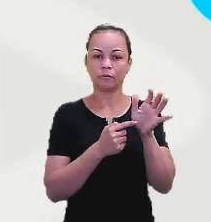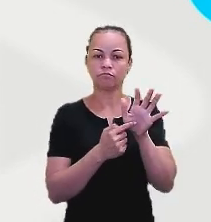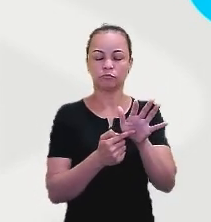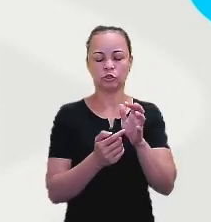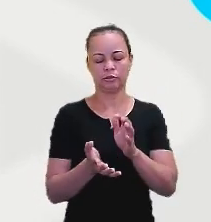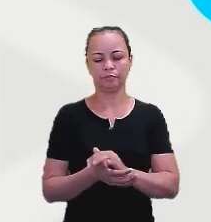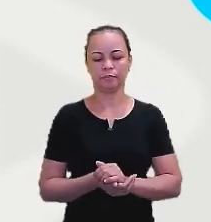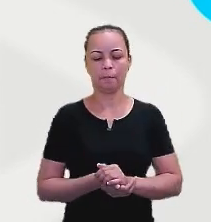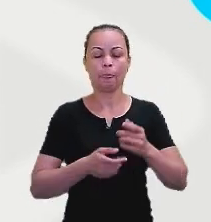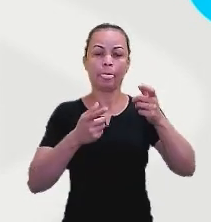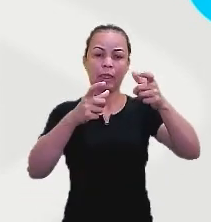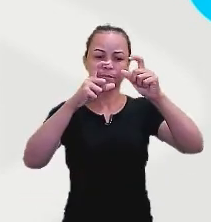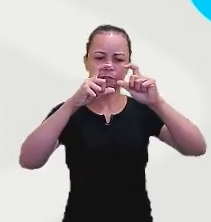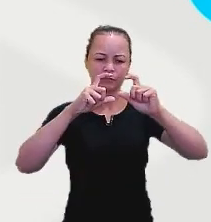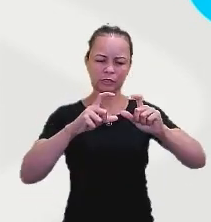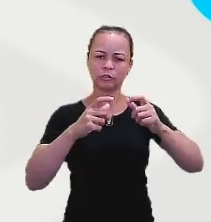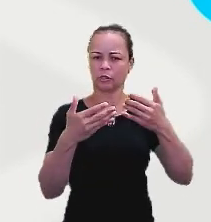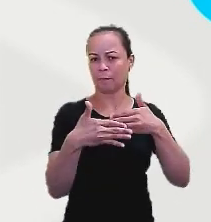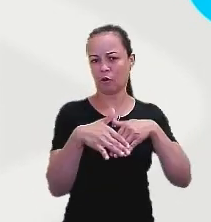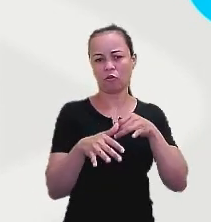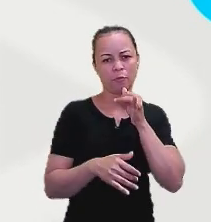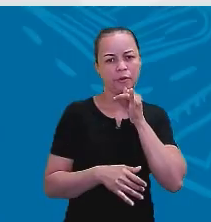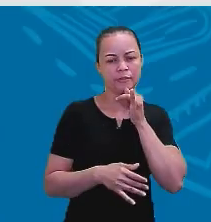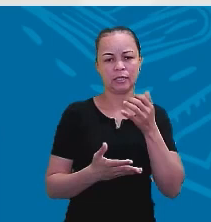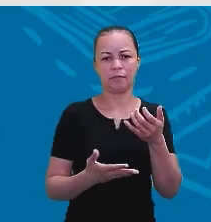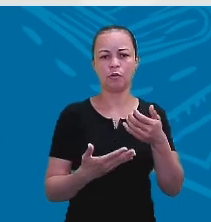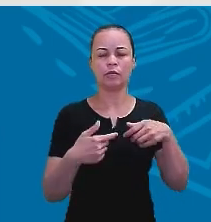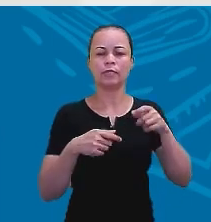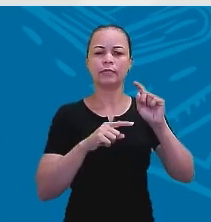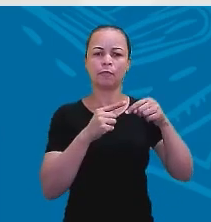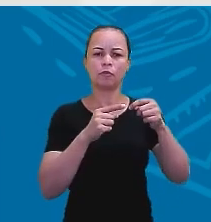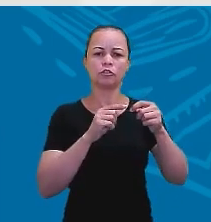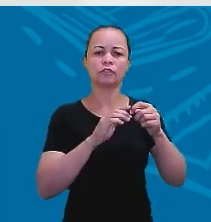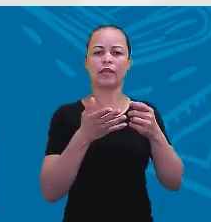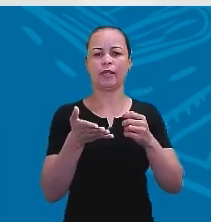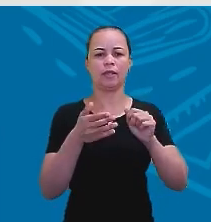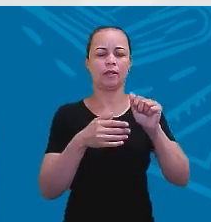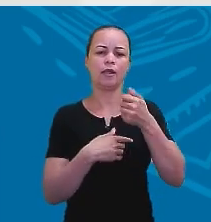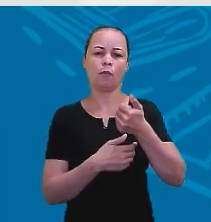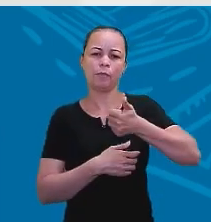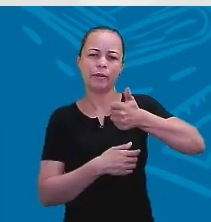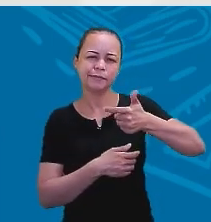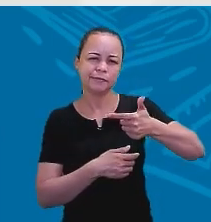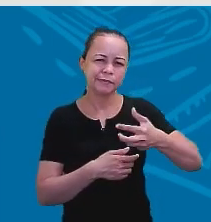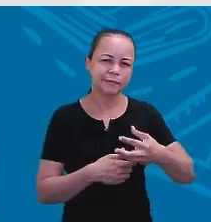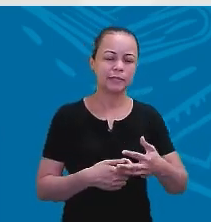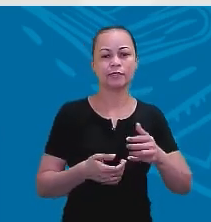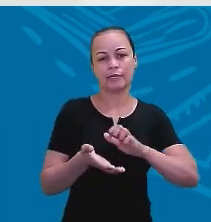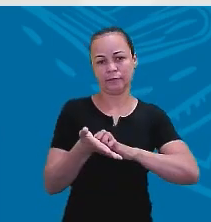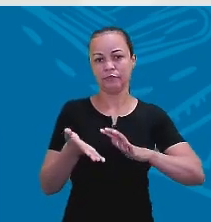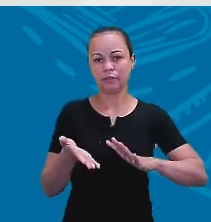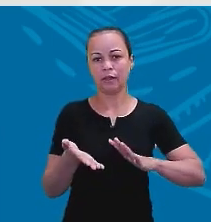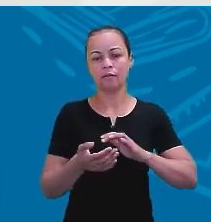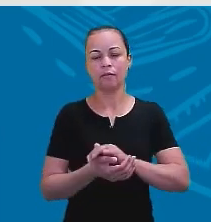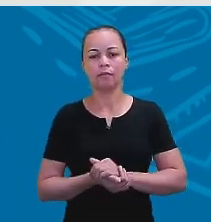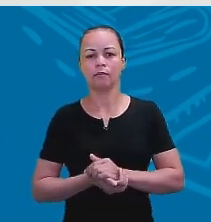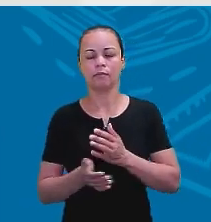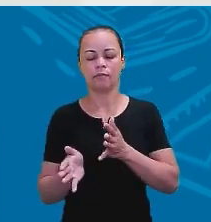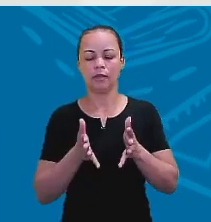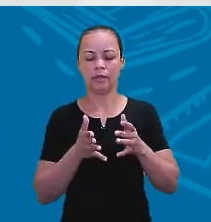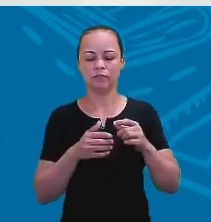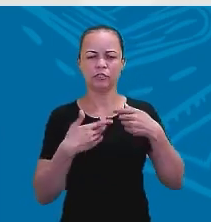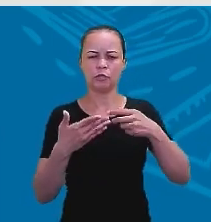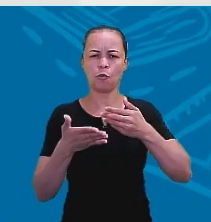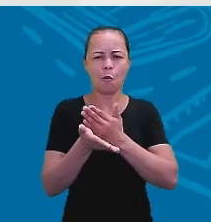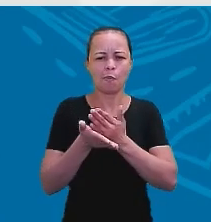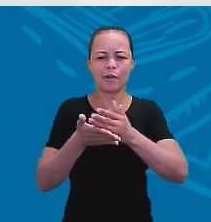Depois, abaixo, tem as questões referentes àquele texto. Tá bom? Então, você não comece logo lendo o texto